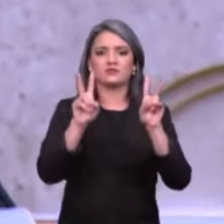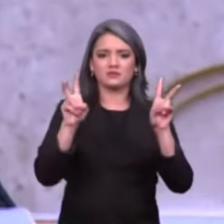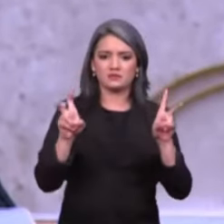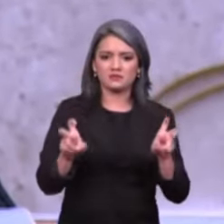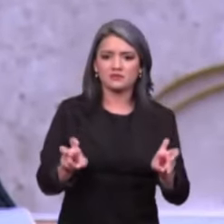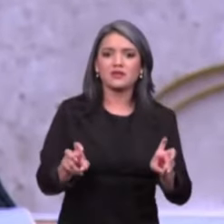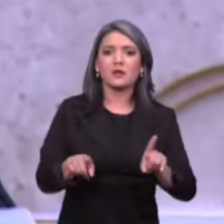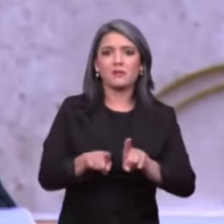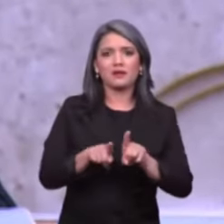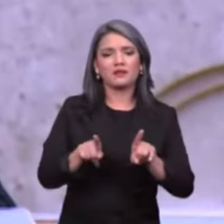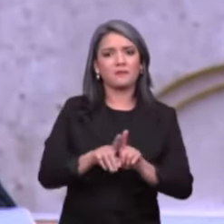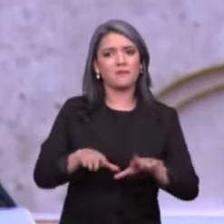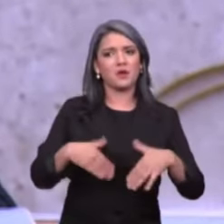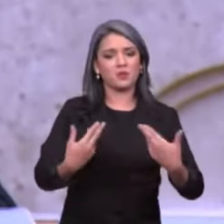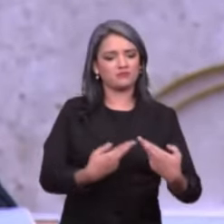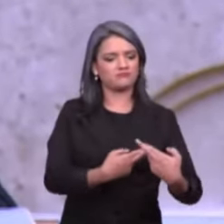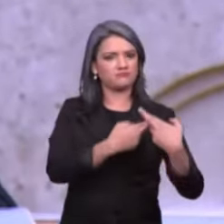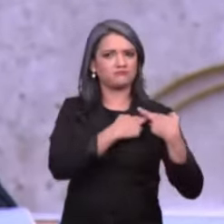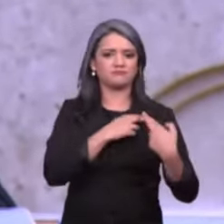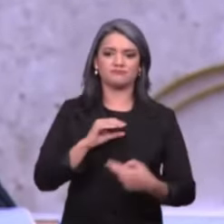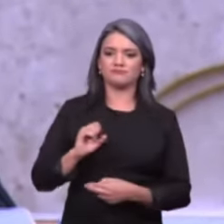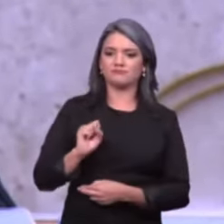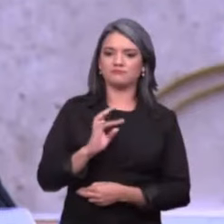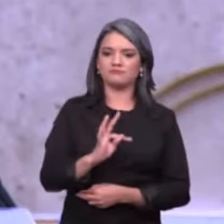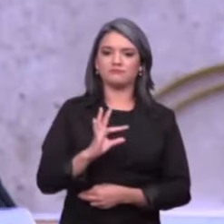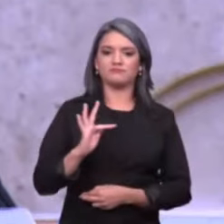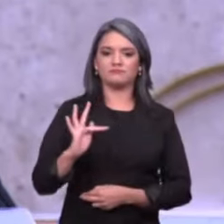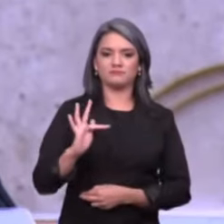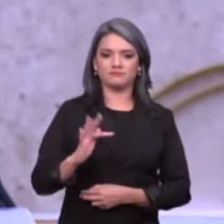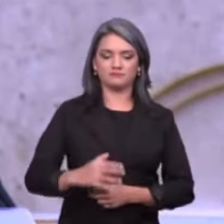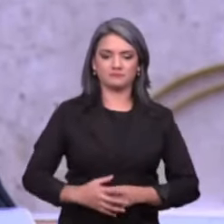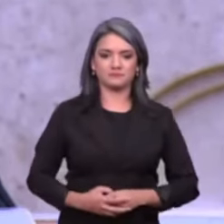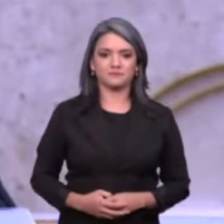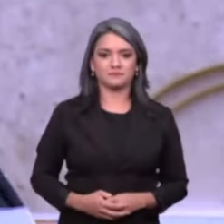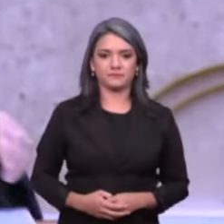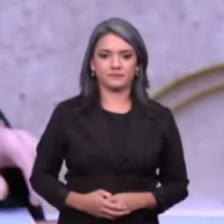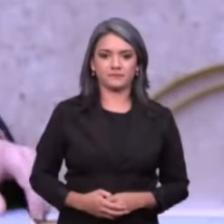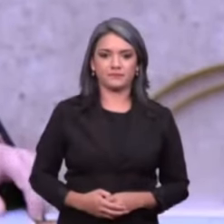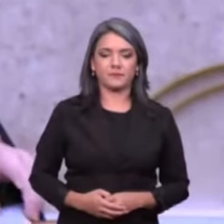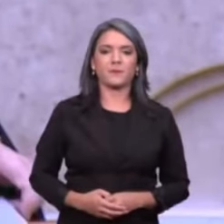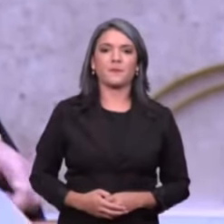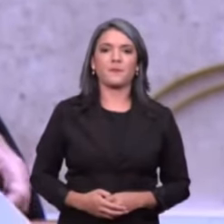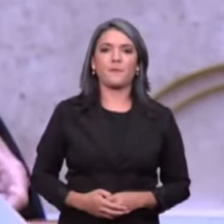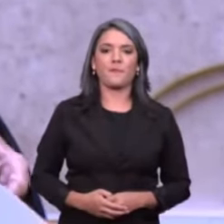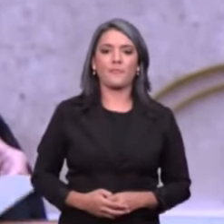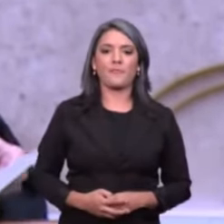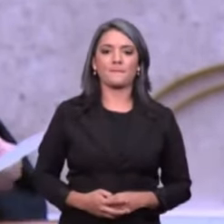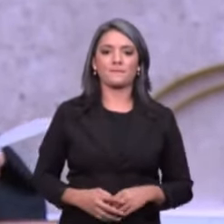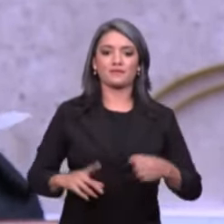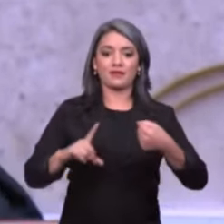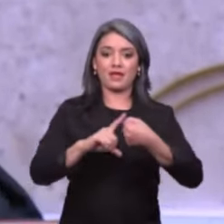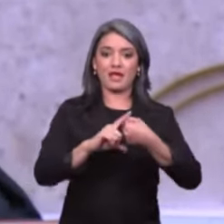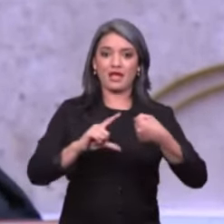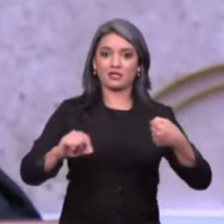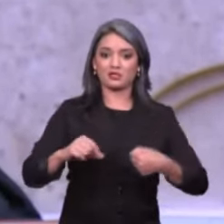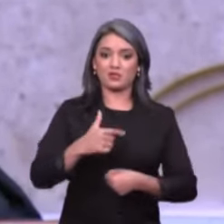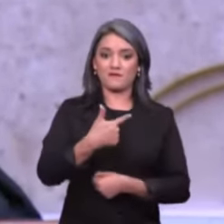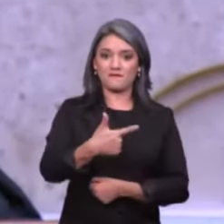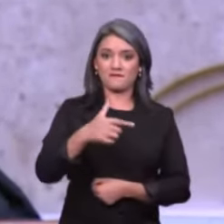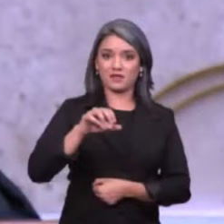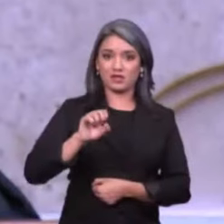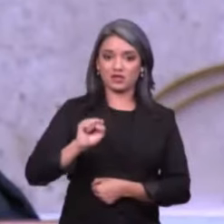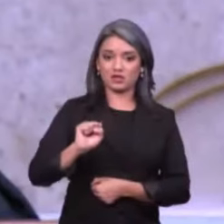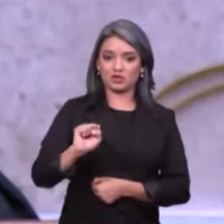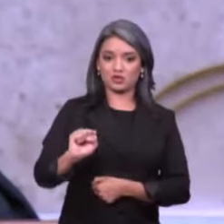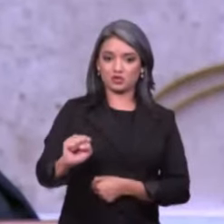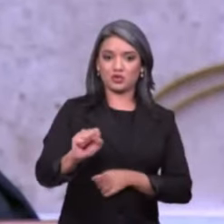e do papel que o Supremo desempenha. Está em discussão o artigo 28 do